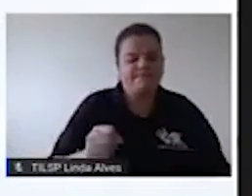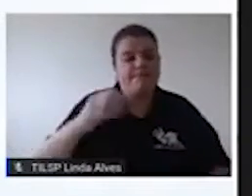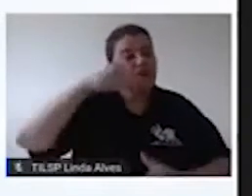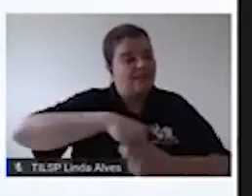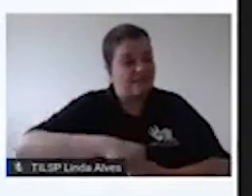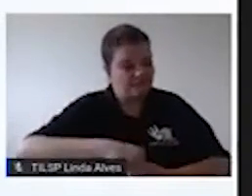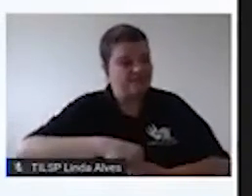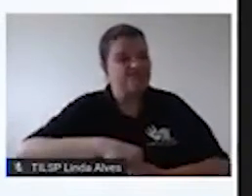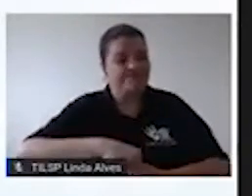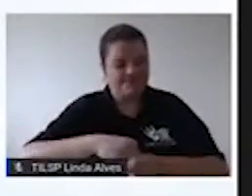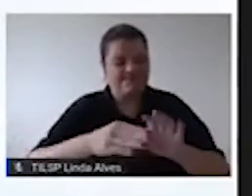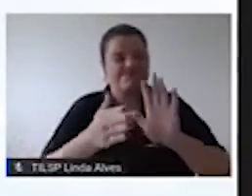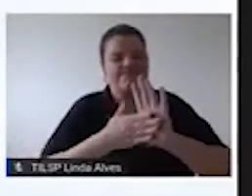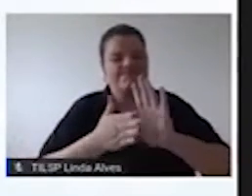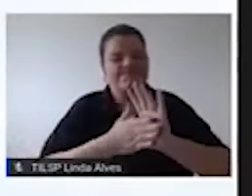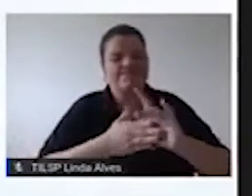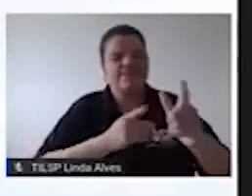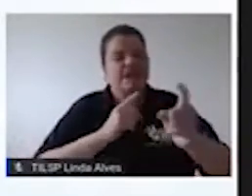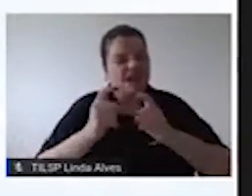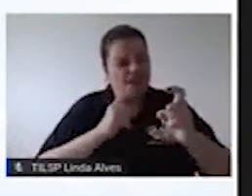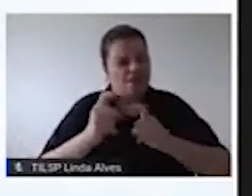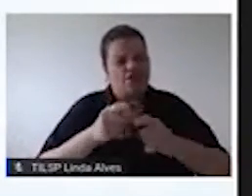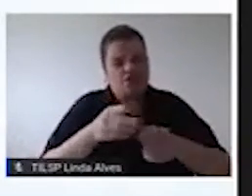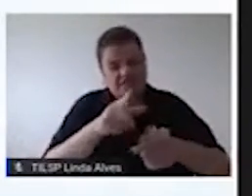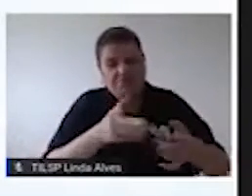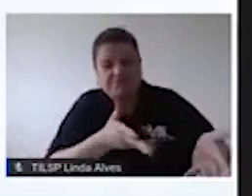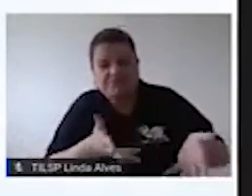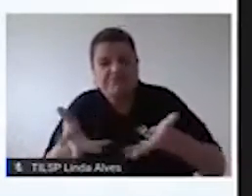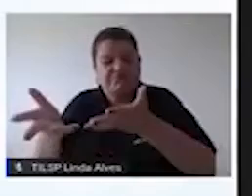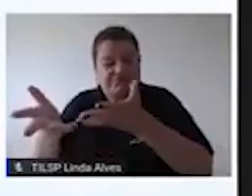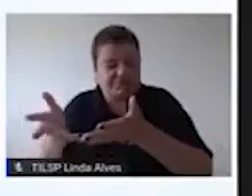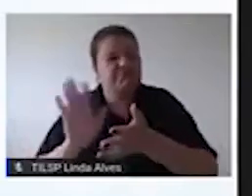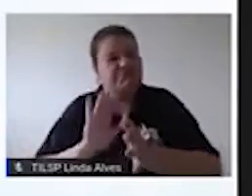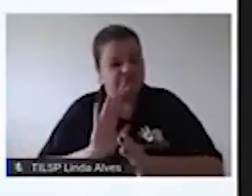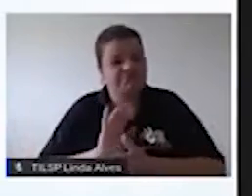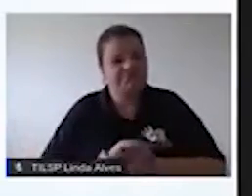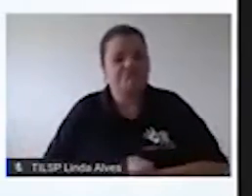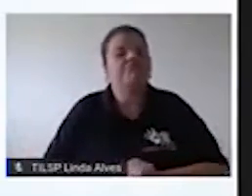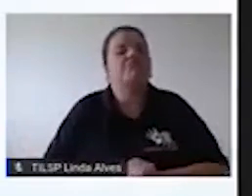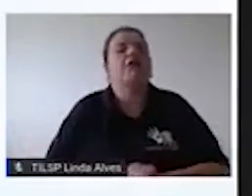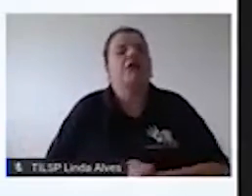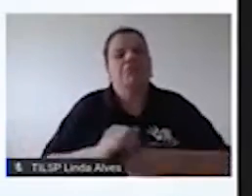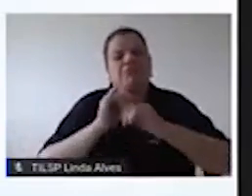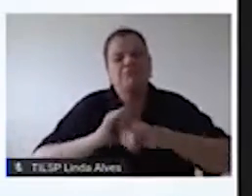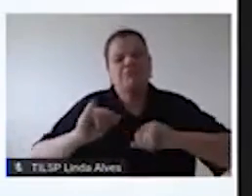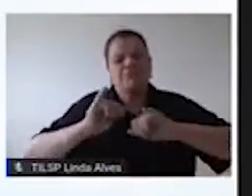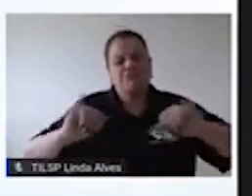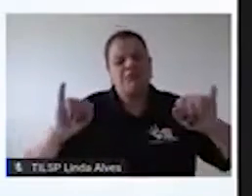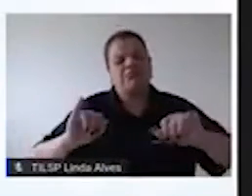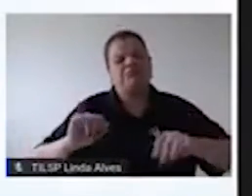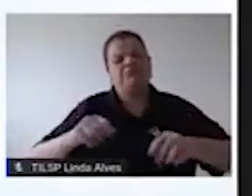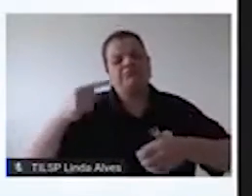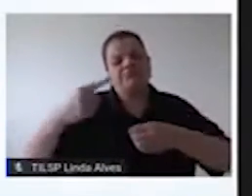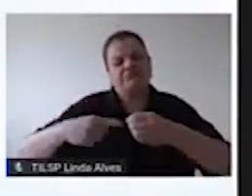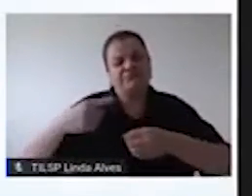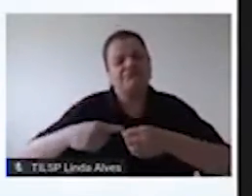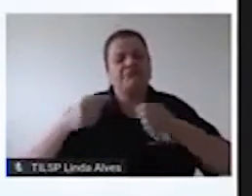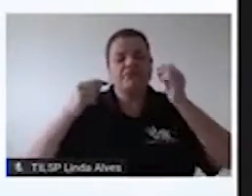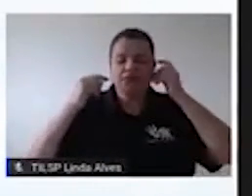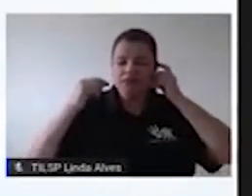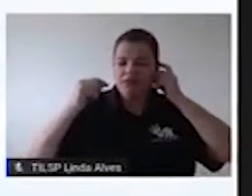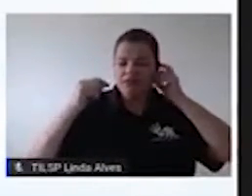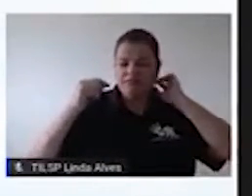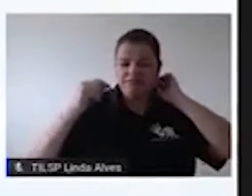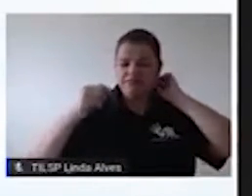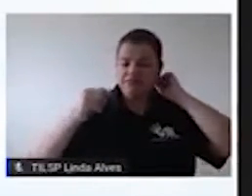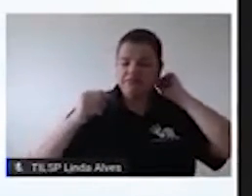pautas, né? E você pode levar esse tipo de pauta para suas campanhas salariais, por exemplo, para os